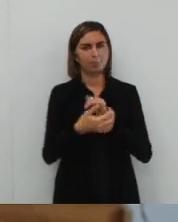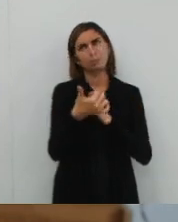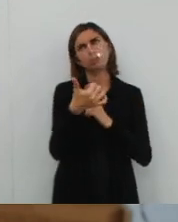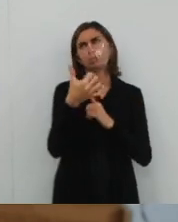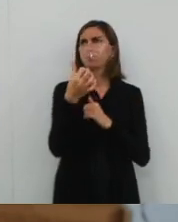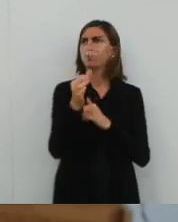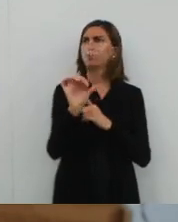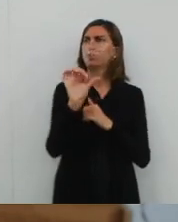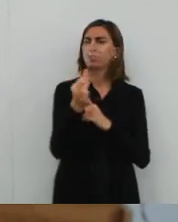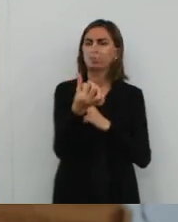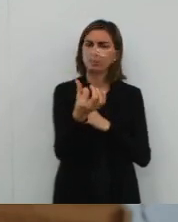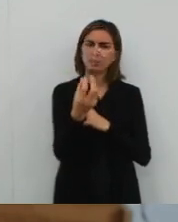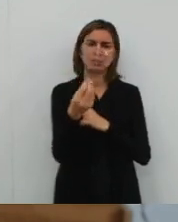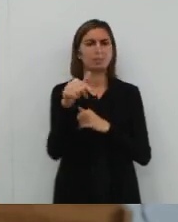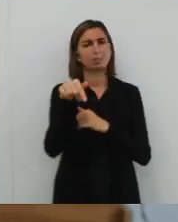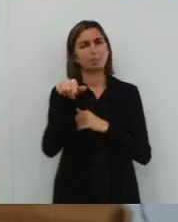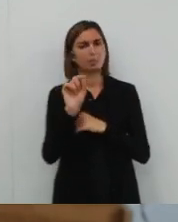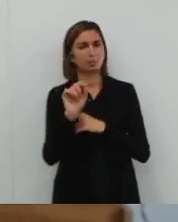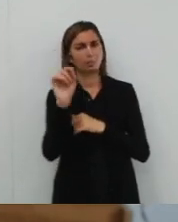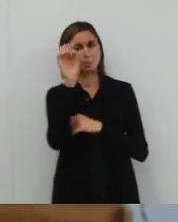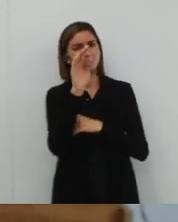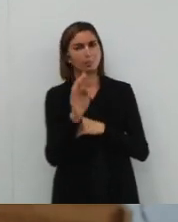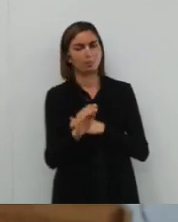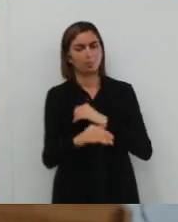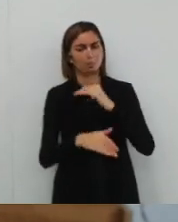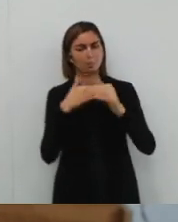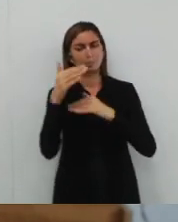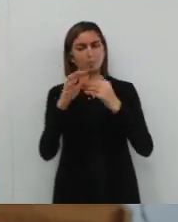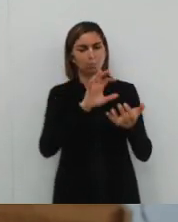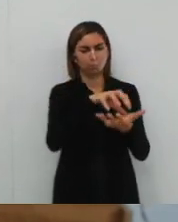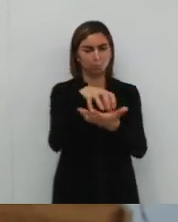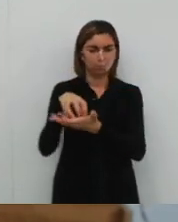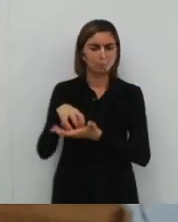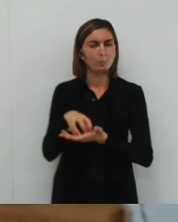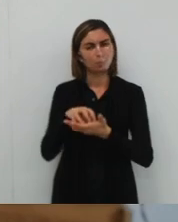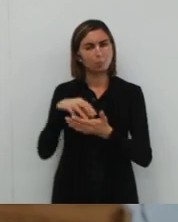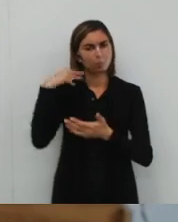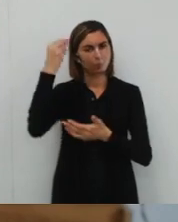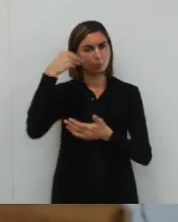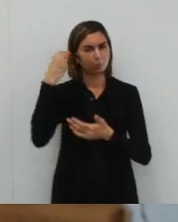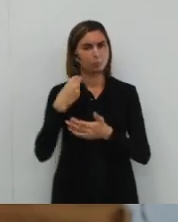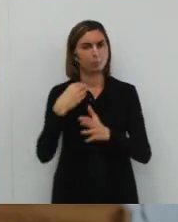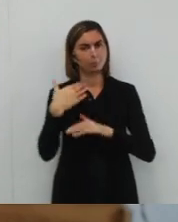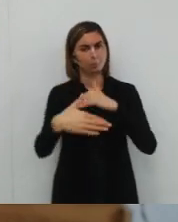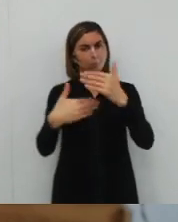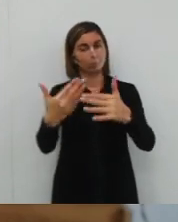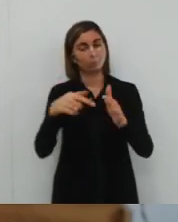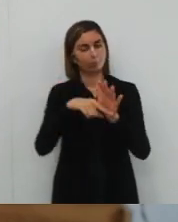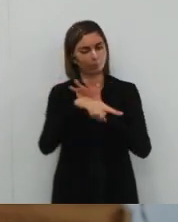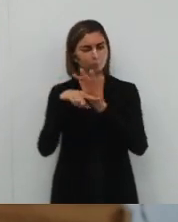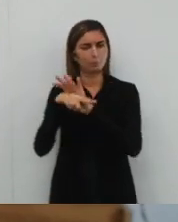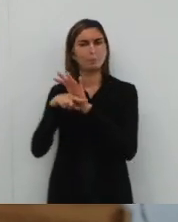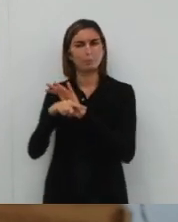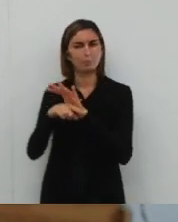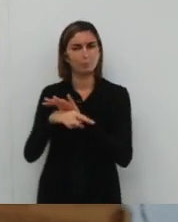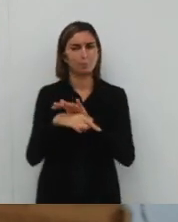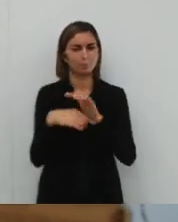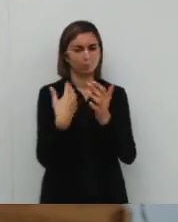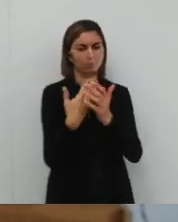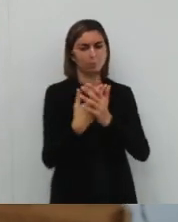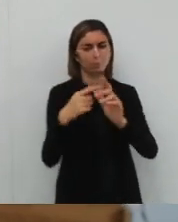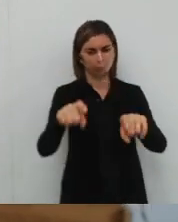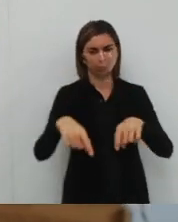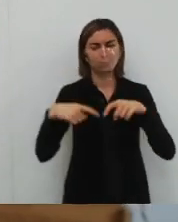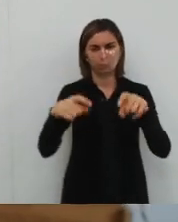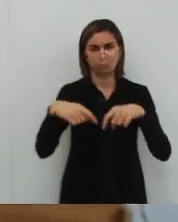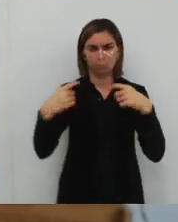60, 70, o Brasil desenvolveu centros especializados no desenvolvimento de pesquisas agropecuárias.